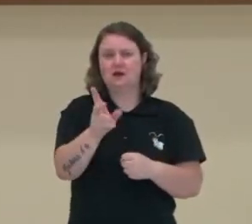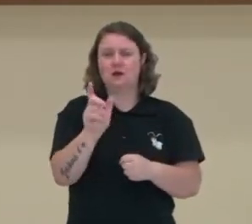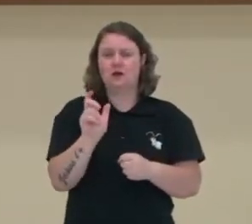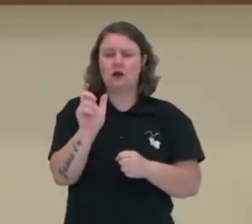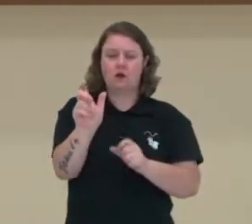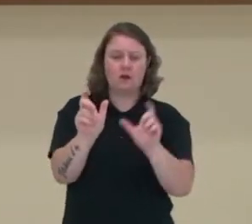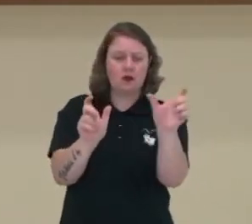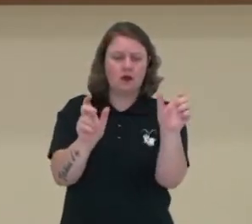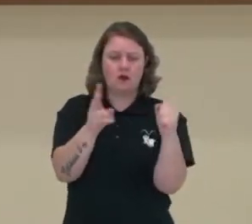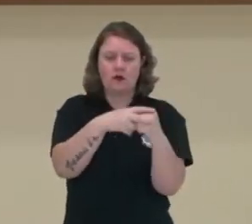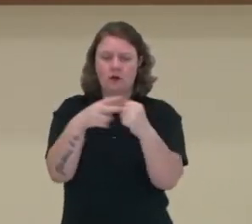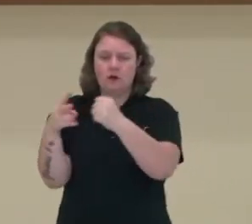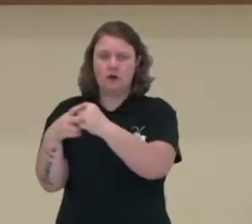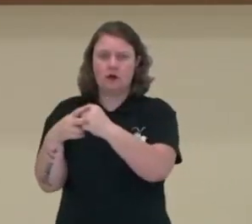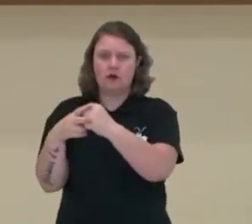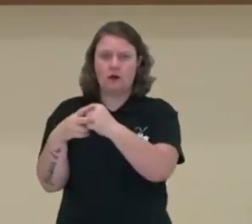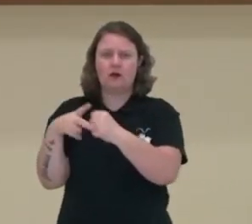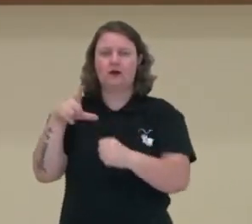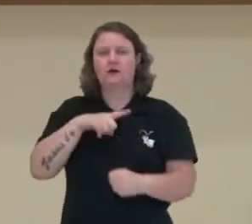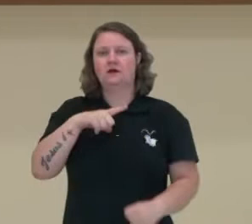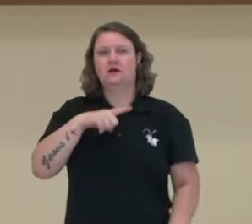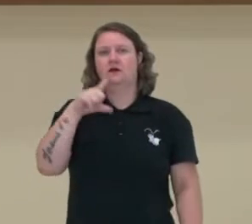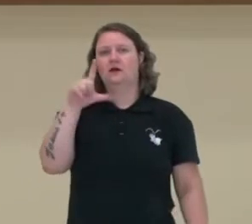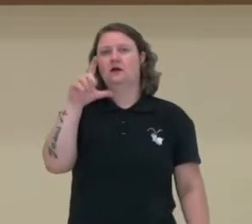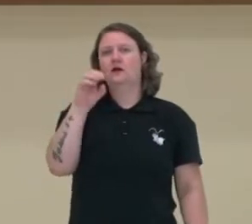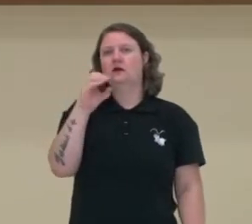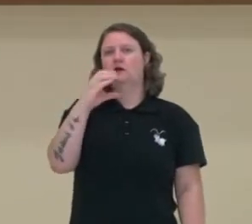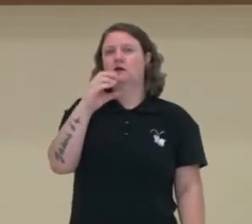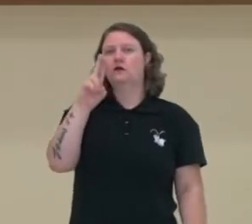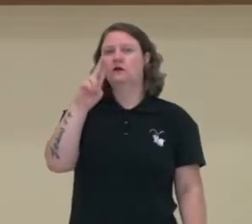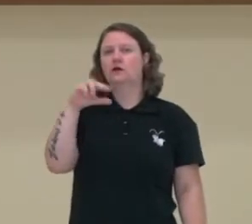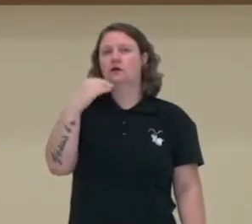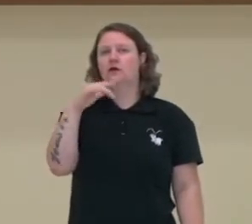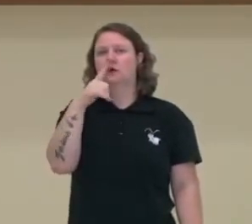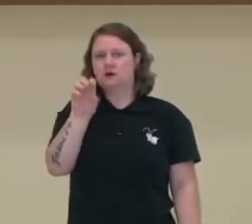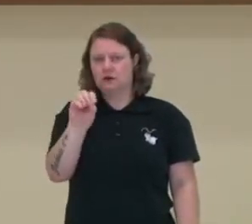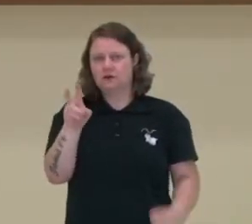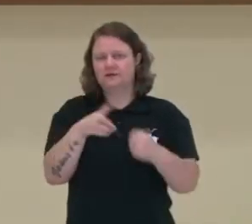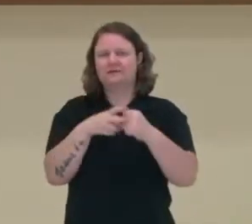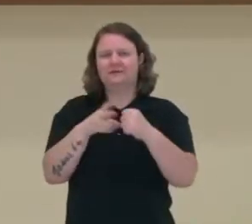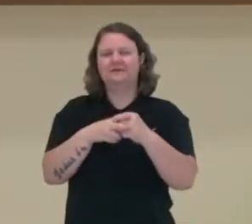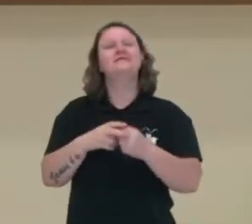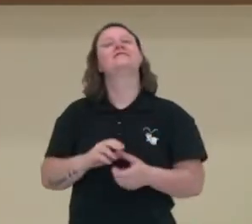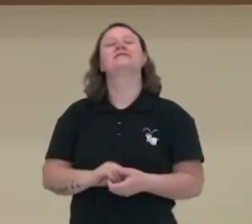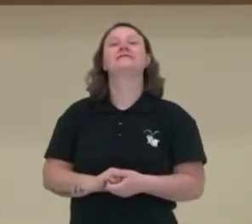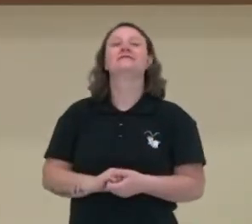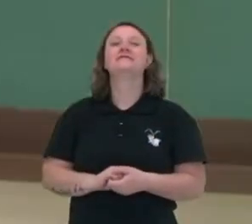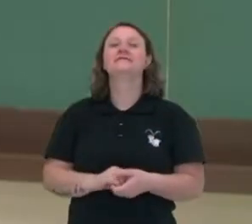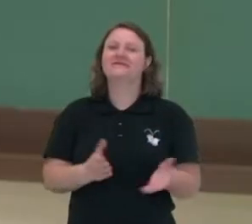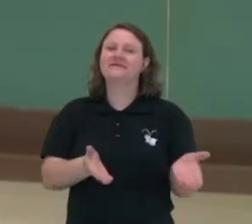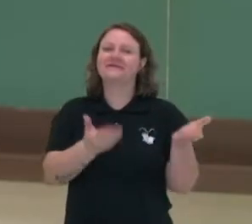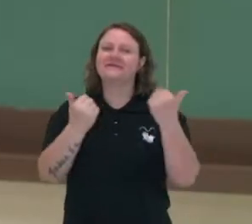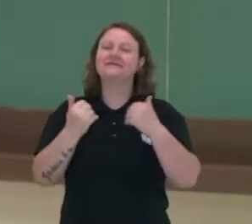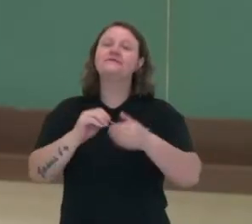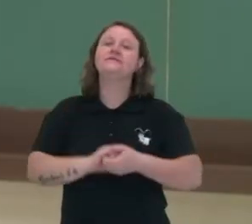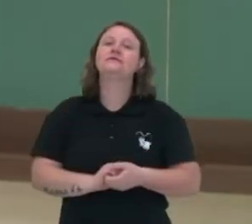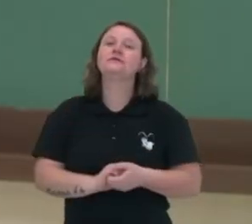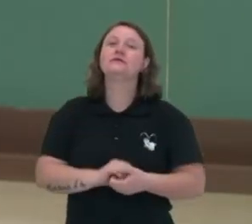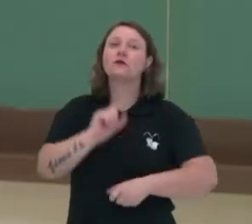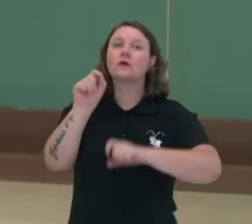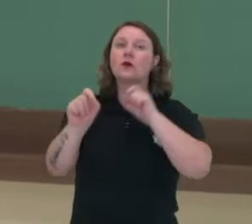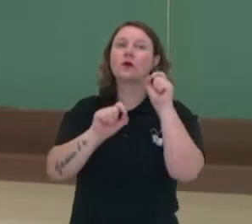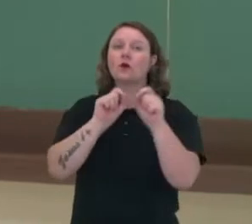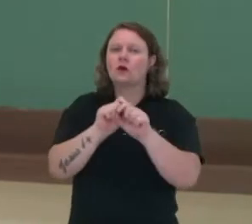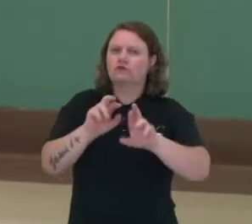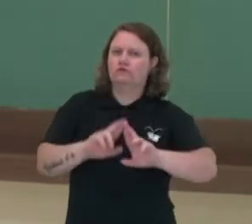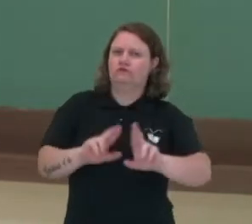temos ali uma locução verbal. Não esqueça mais disso, tá bom? Vamos lá, vamos adiante. Qual será que